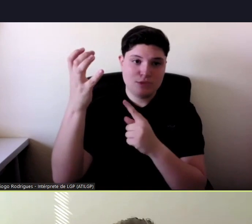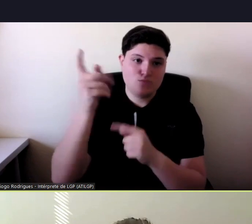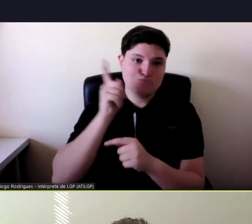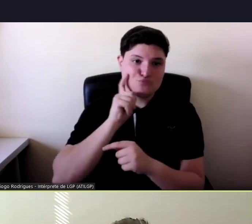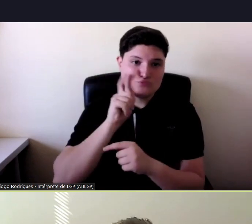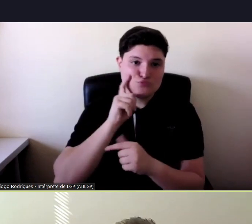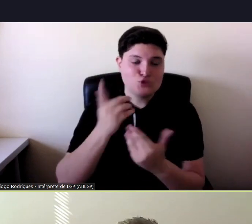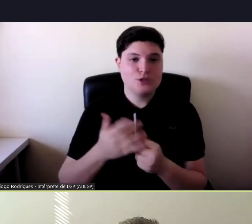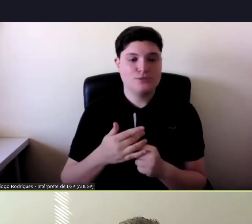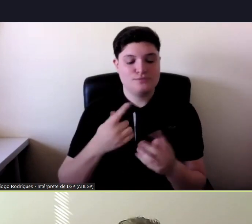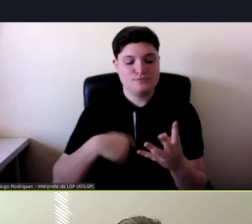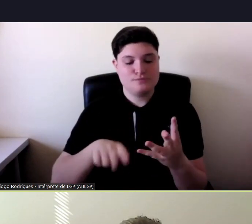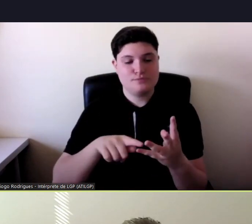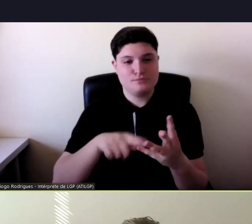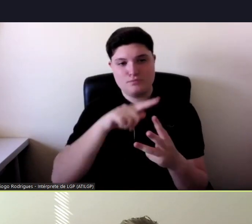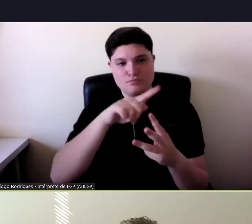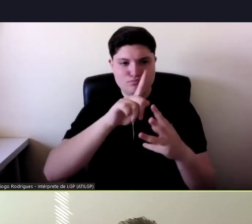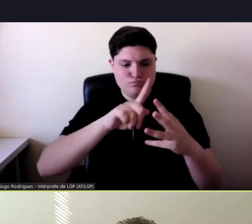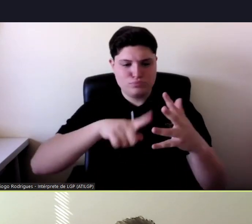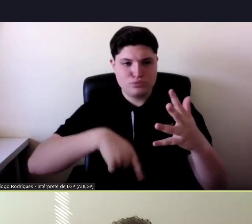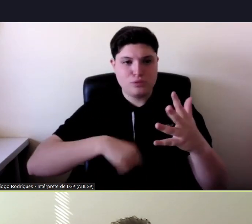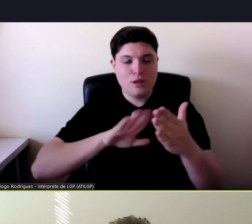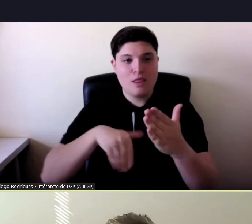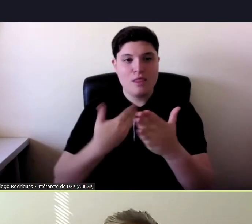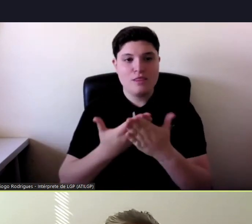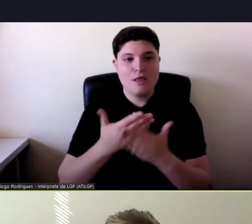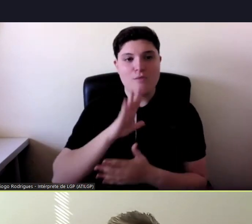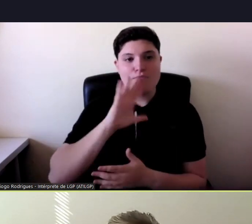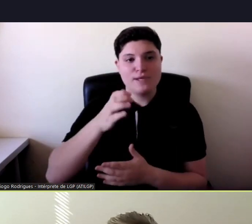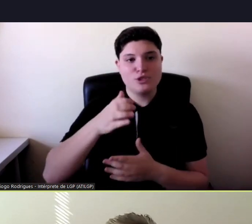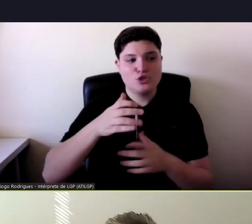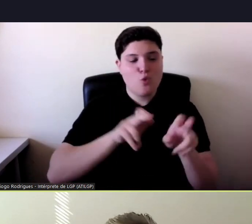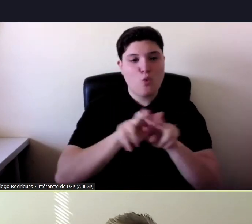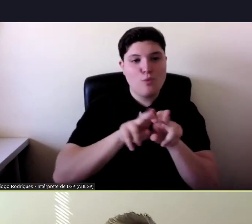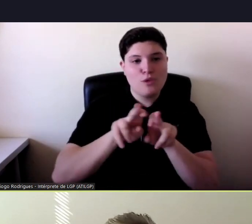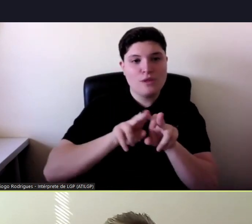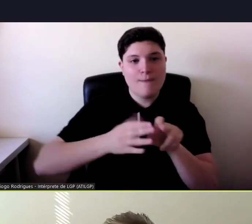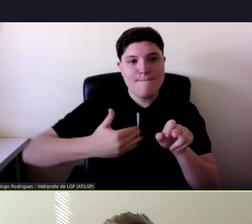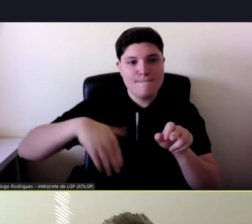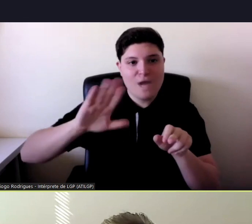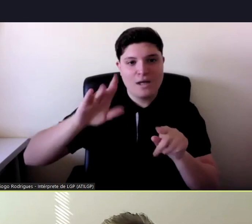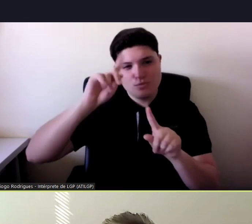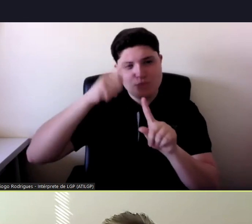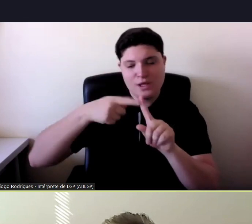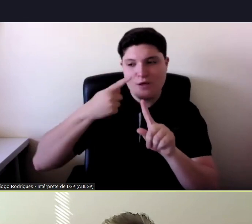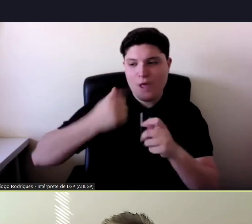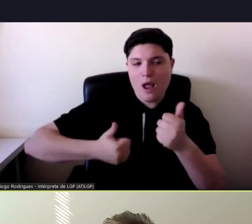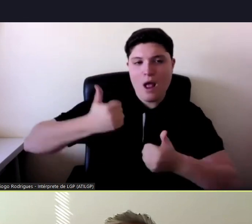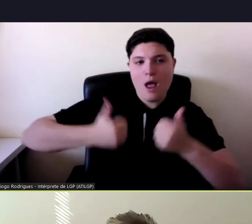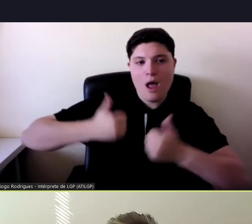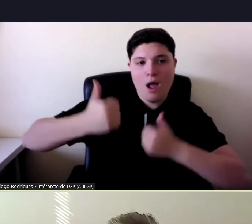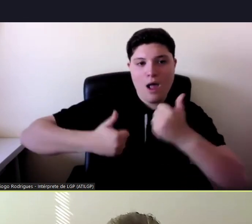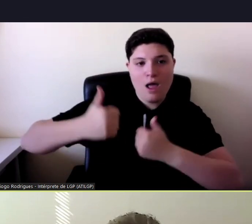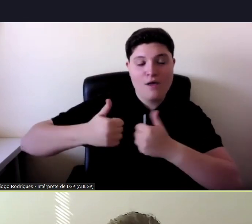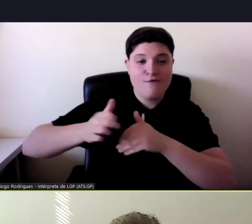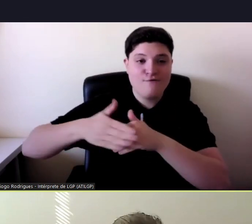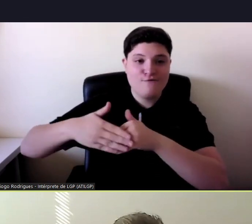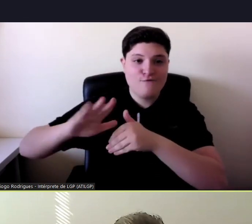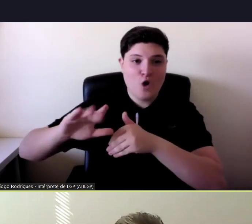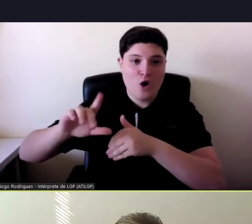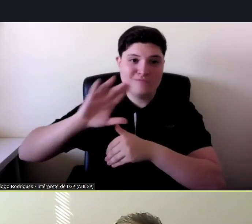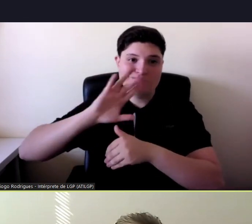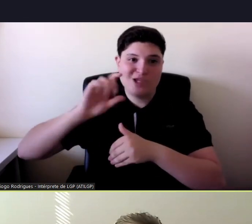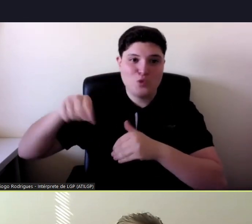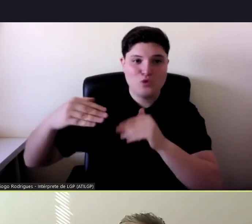claro, através disto tudo, criar um país mais competitivo, extremamente externamente e coeso